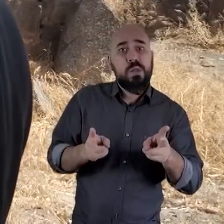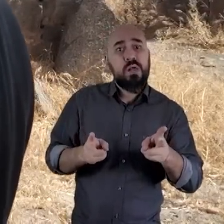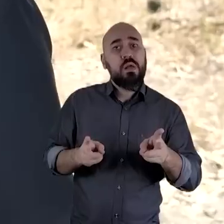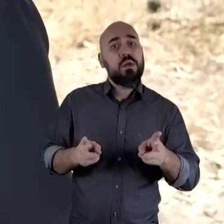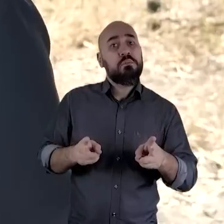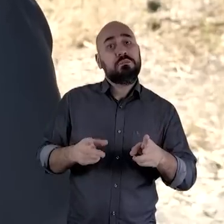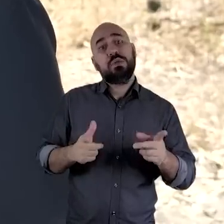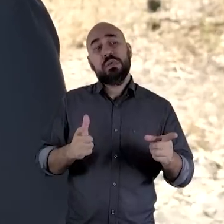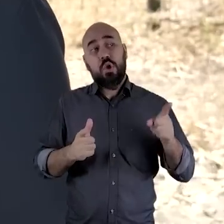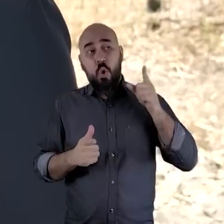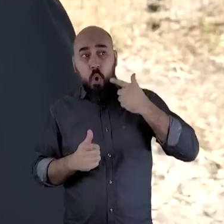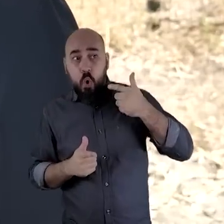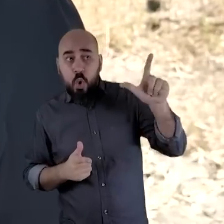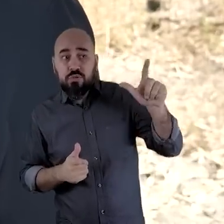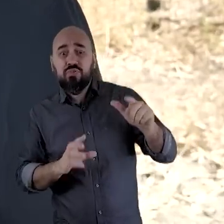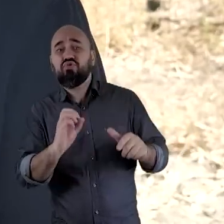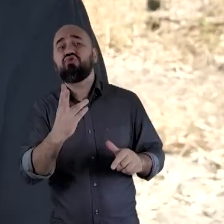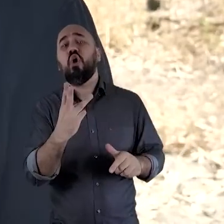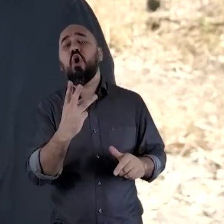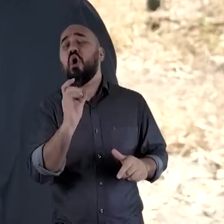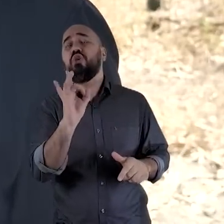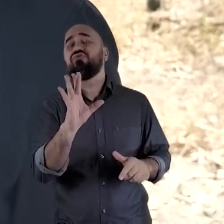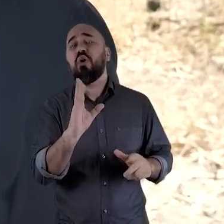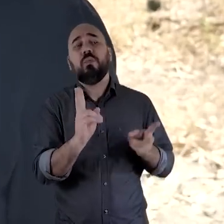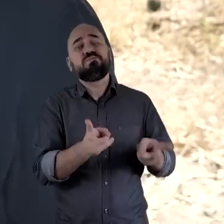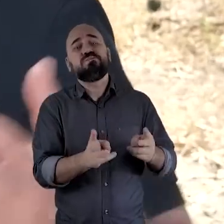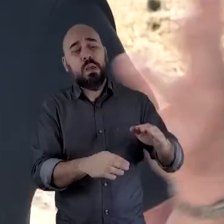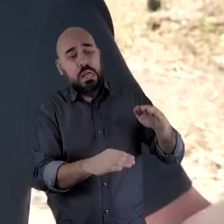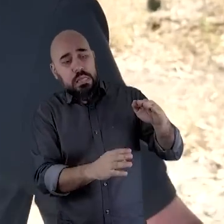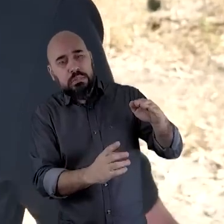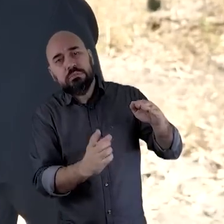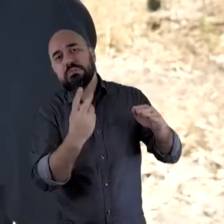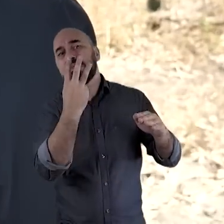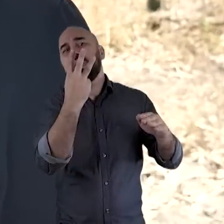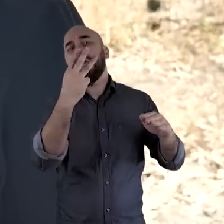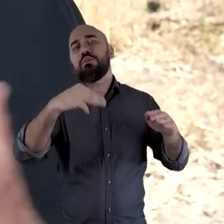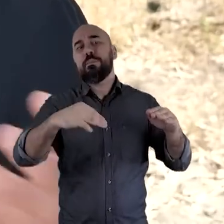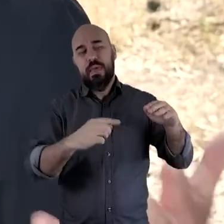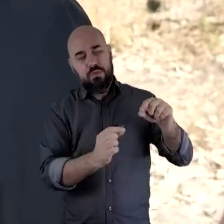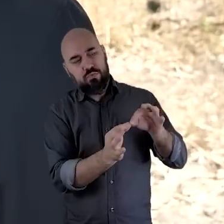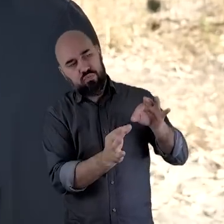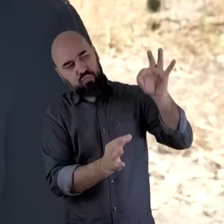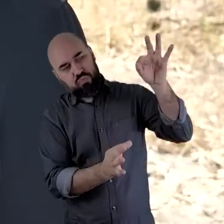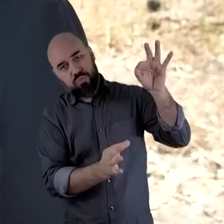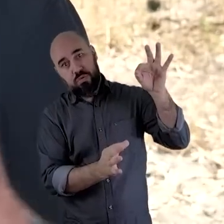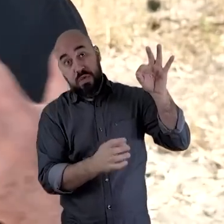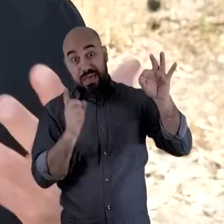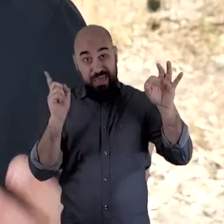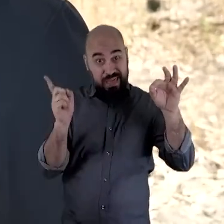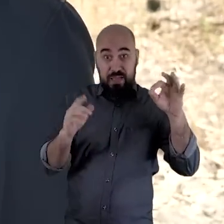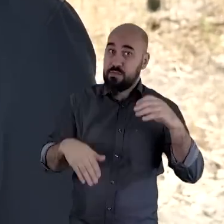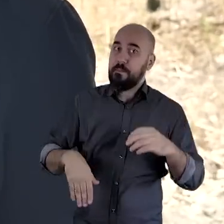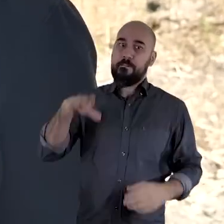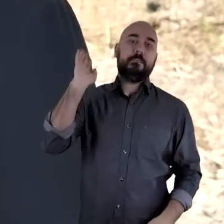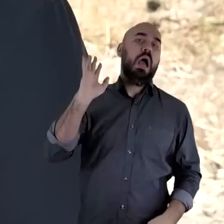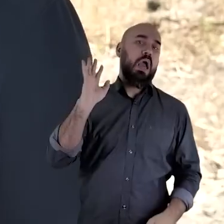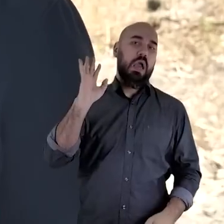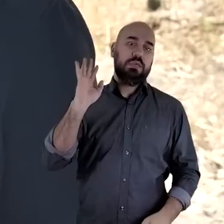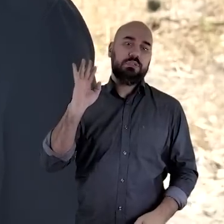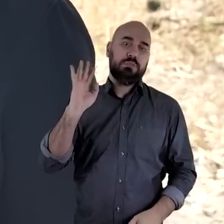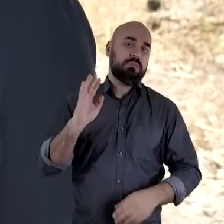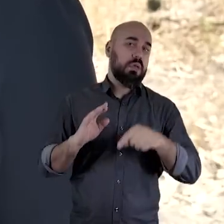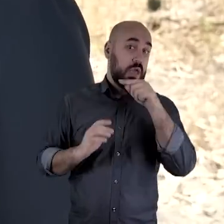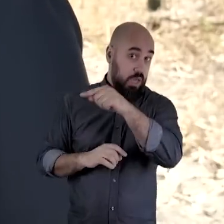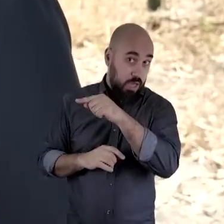preservado a uma altura de 3 metros. Não temos essa elevação nos outros portais. De fato, é um exemplo